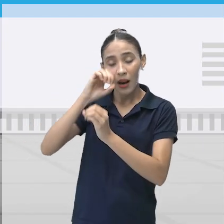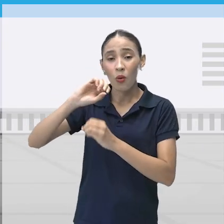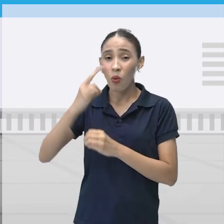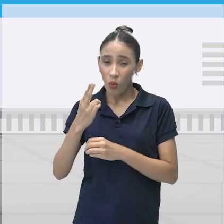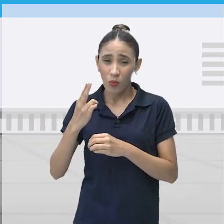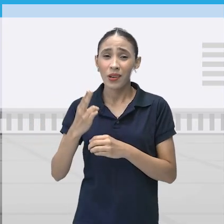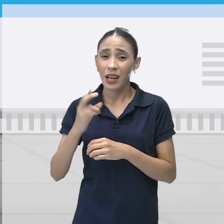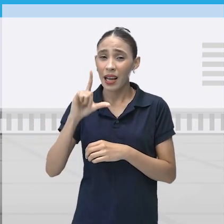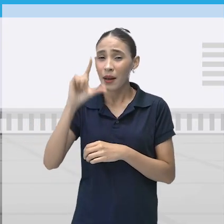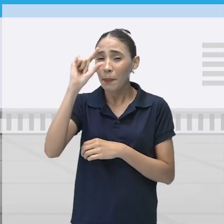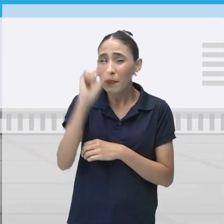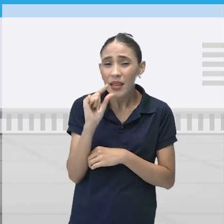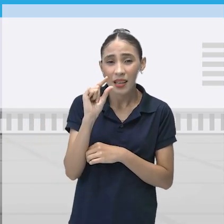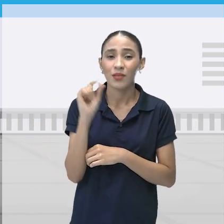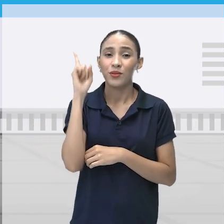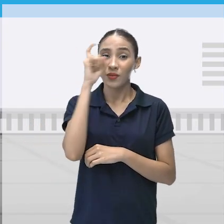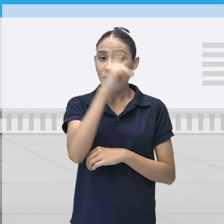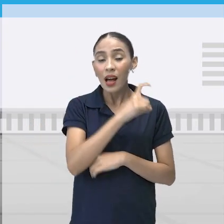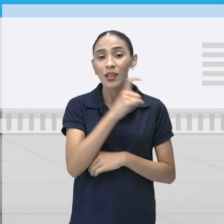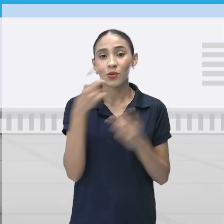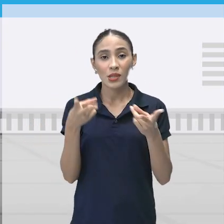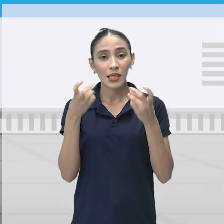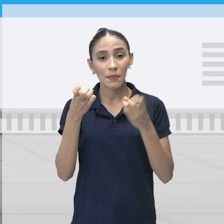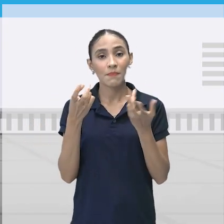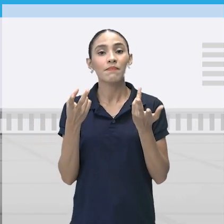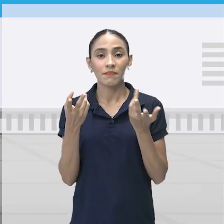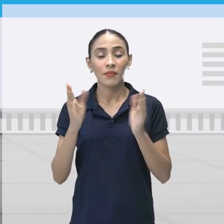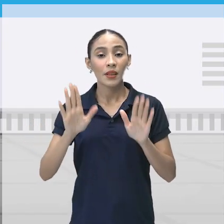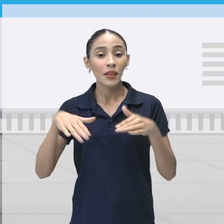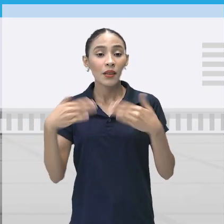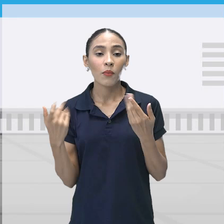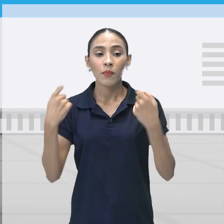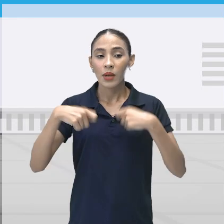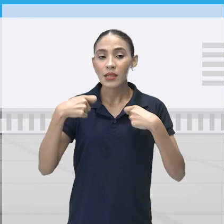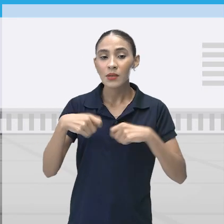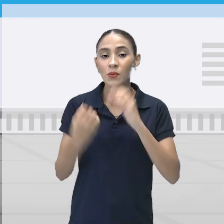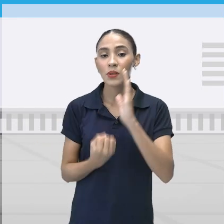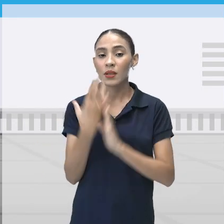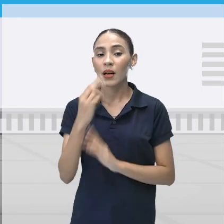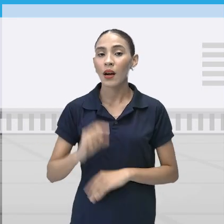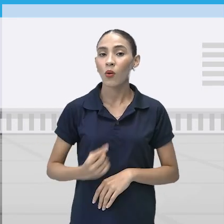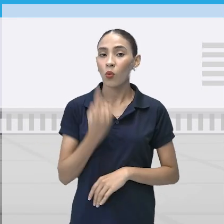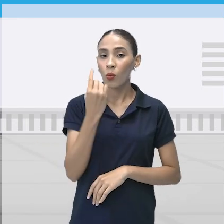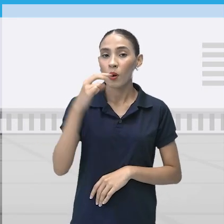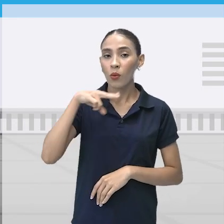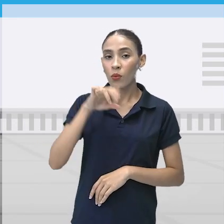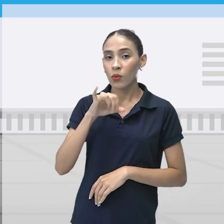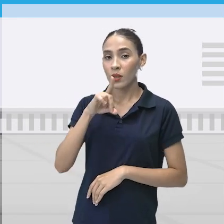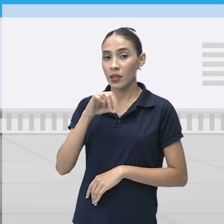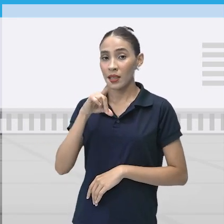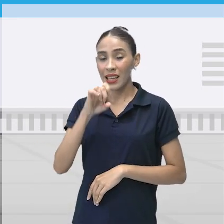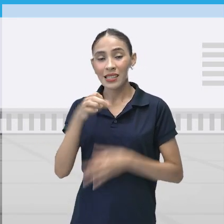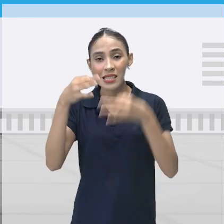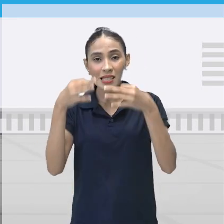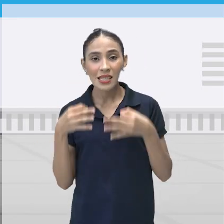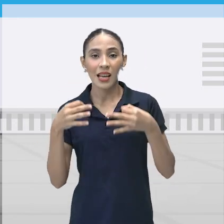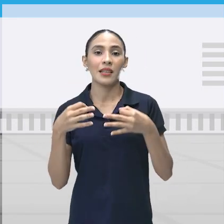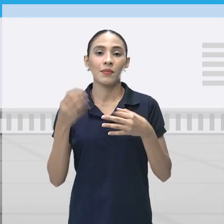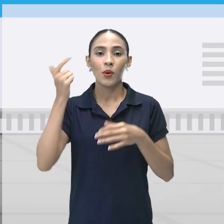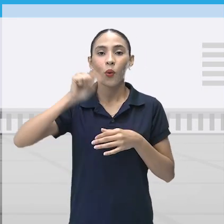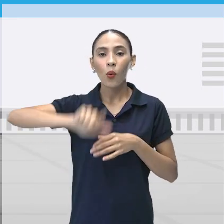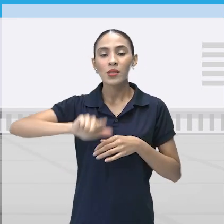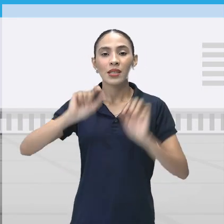eles ainda temos uma certa dificuldade. Então, foi preciso criar uma unidade de medida apropriada